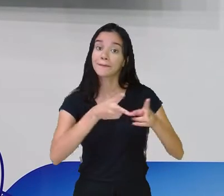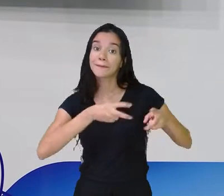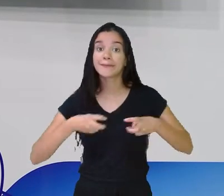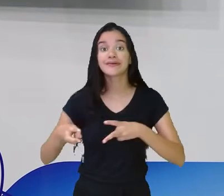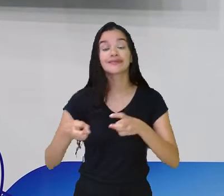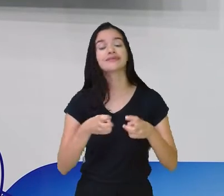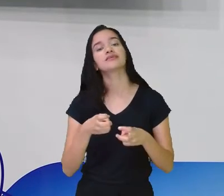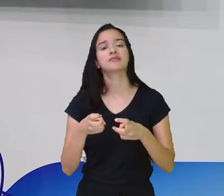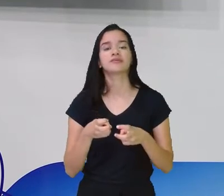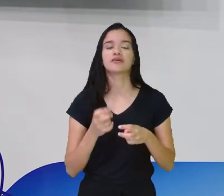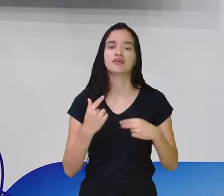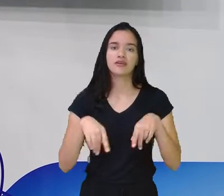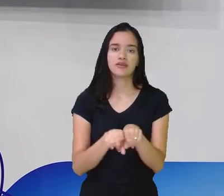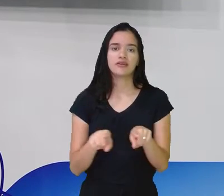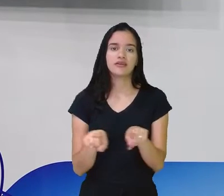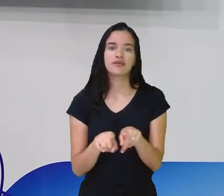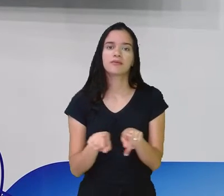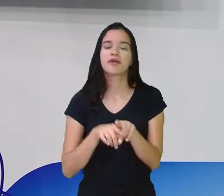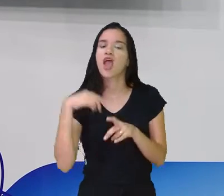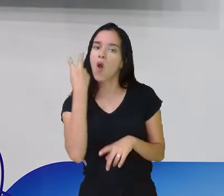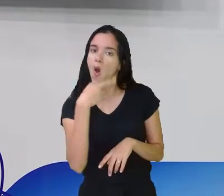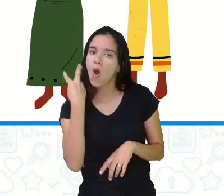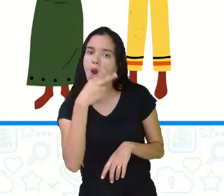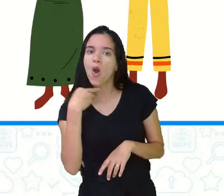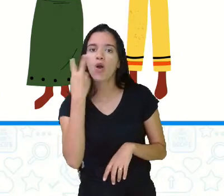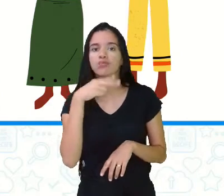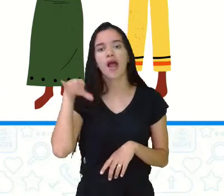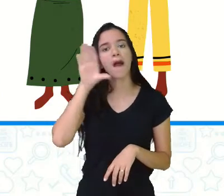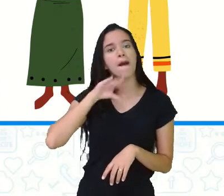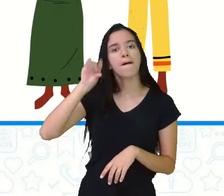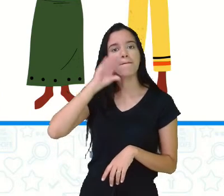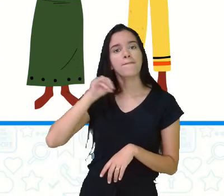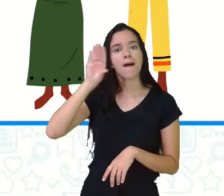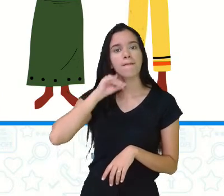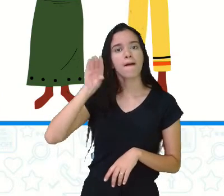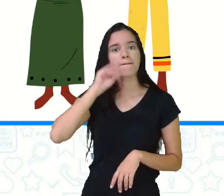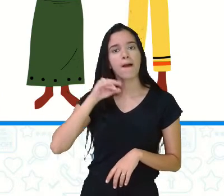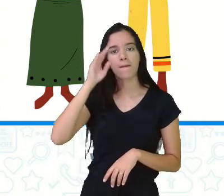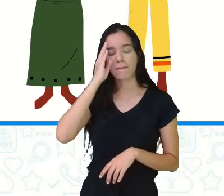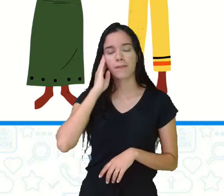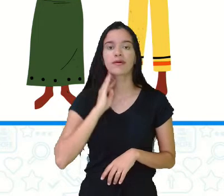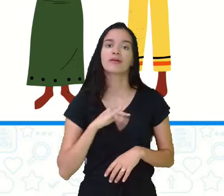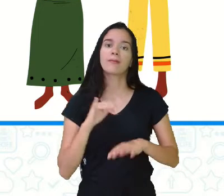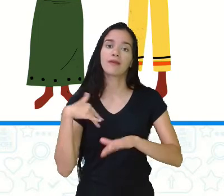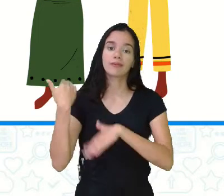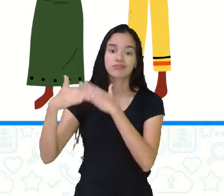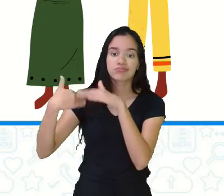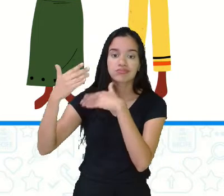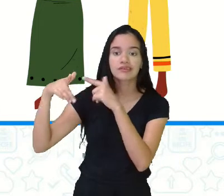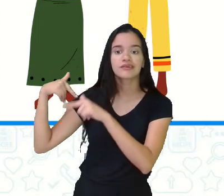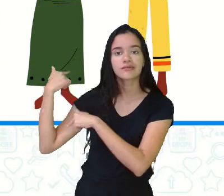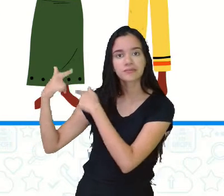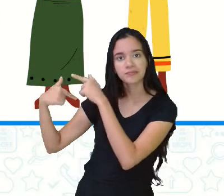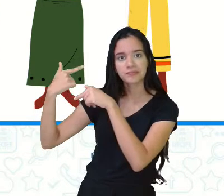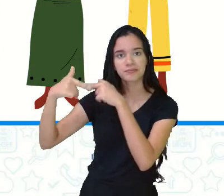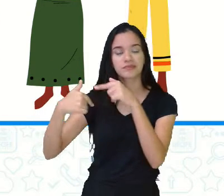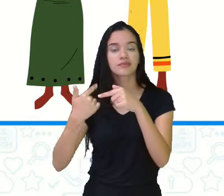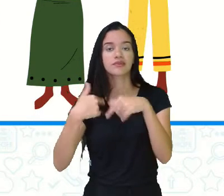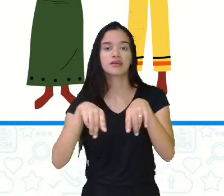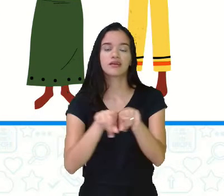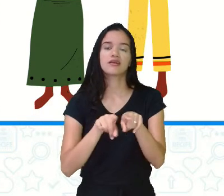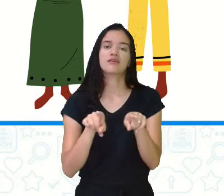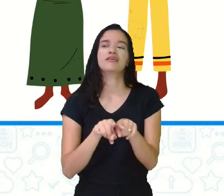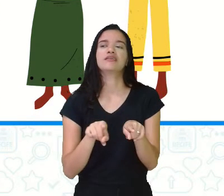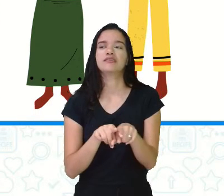diferenças. São transmitidos oralmente, ou seja, através da fala, ao longo das gerações. E a autoria